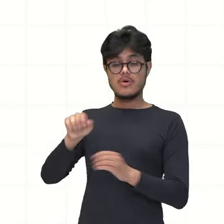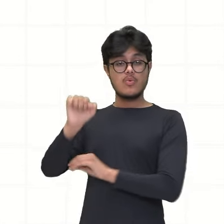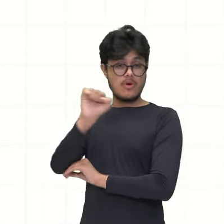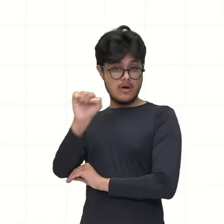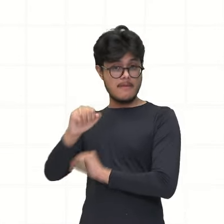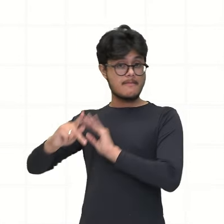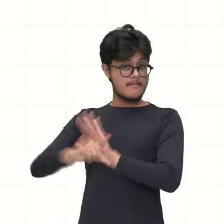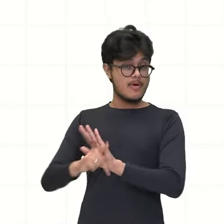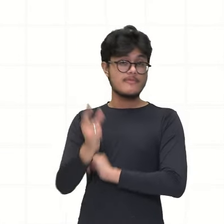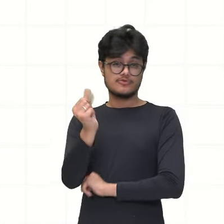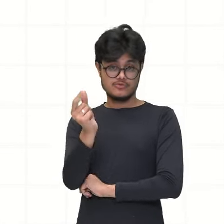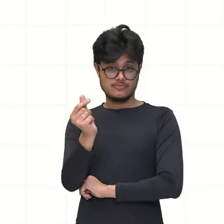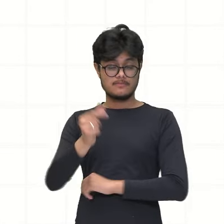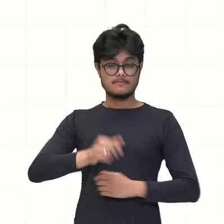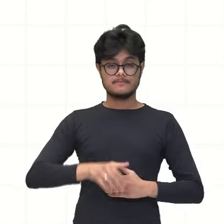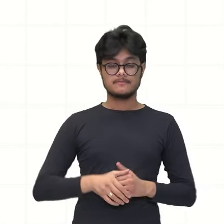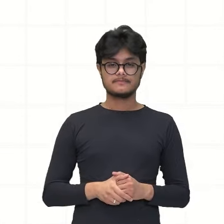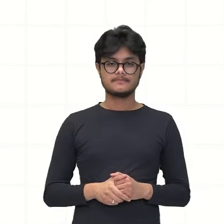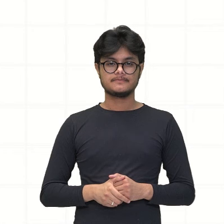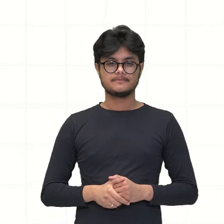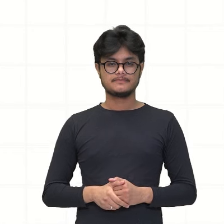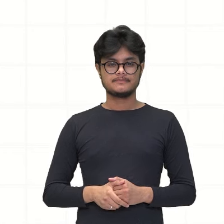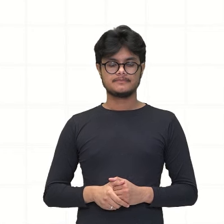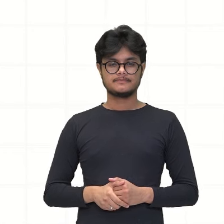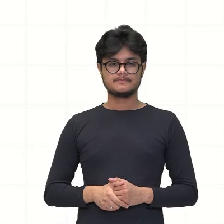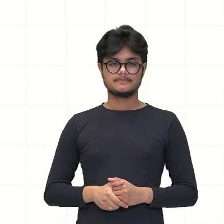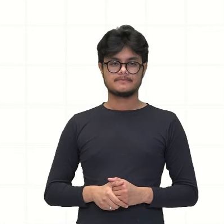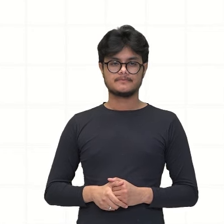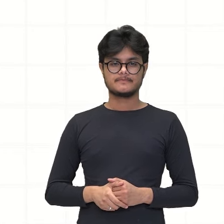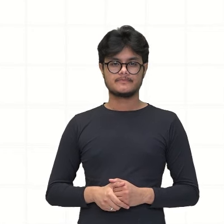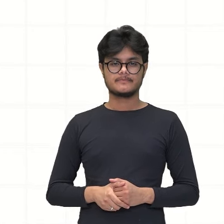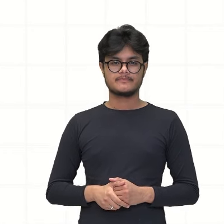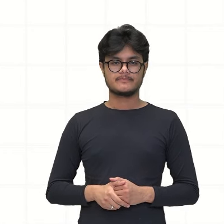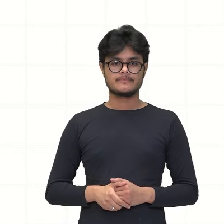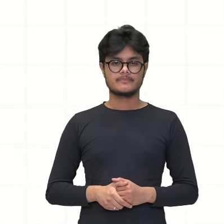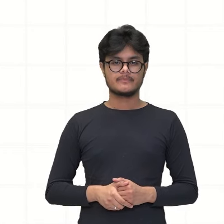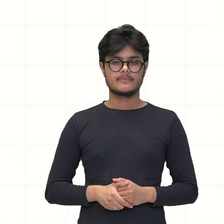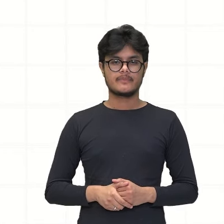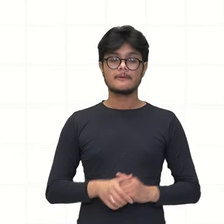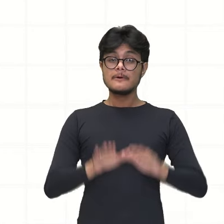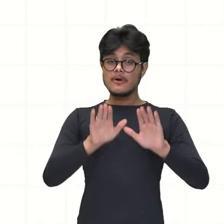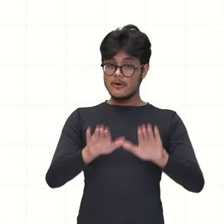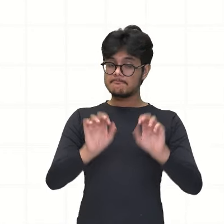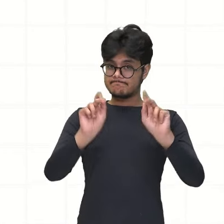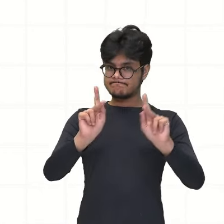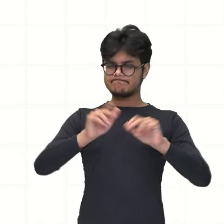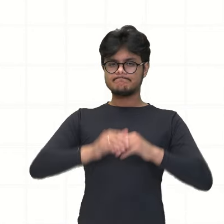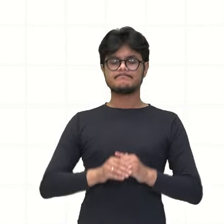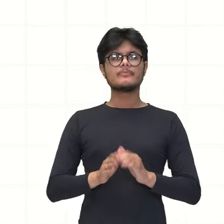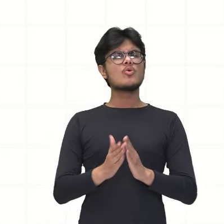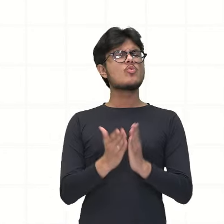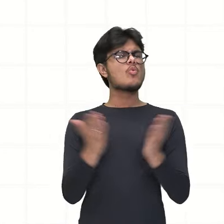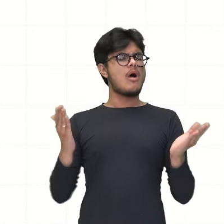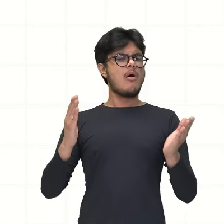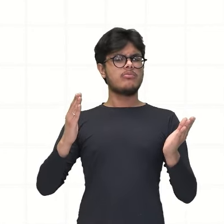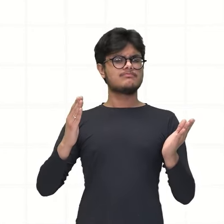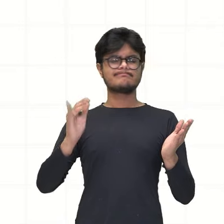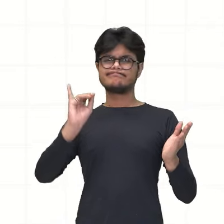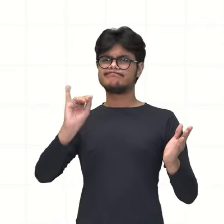carro, beleza? Então, vamos pensar aqui, ó. Primeiro vamos calcular, né, o valor